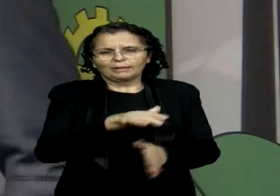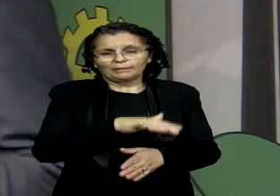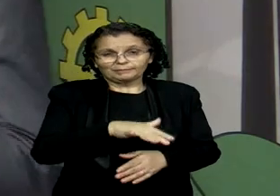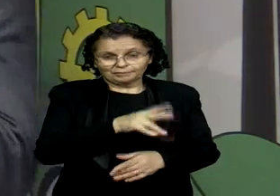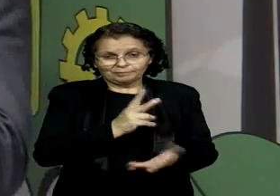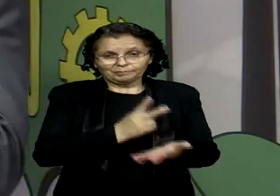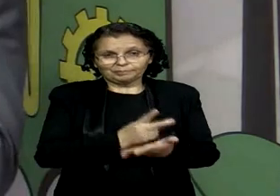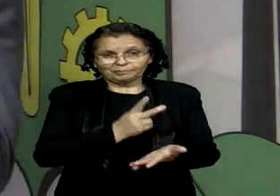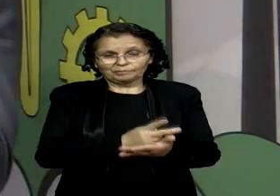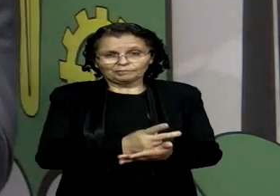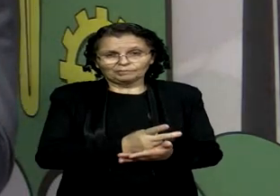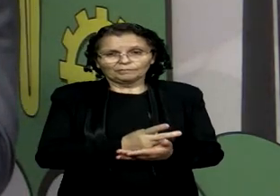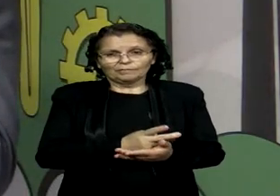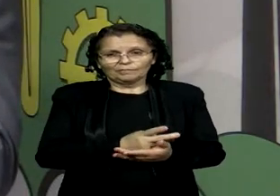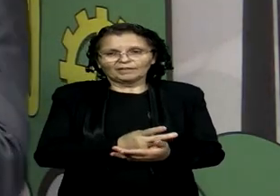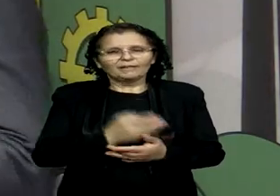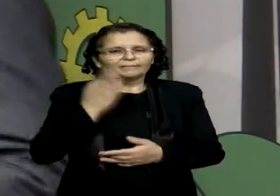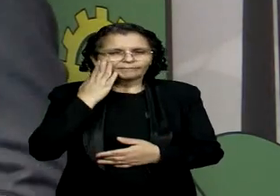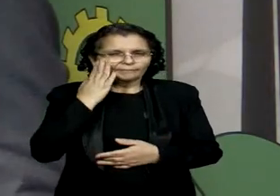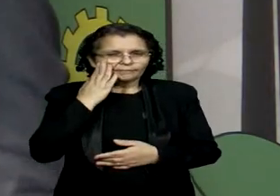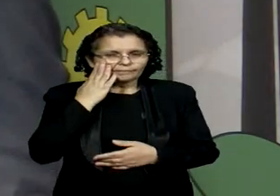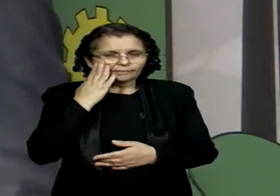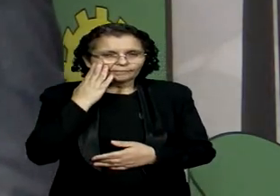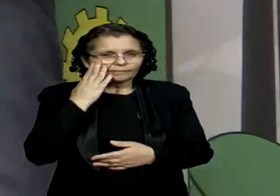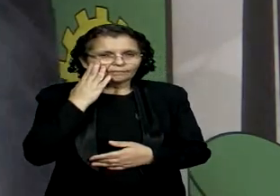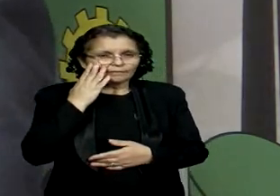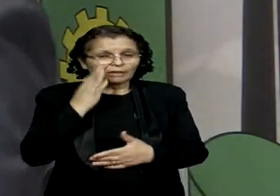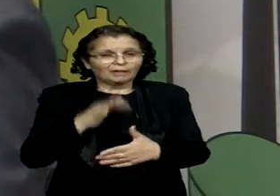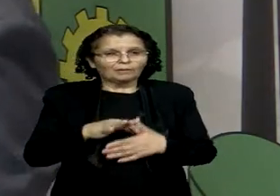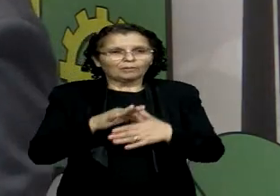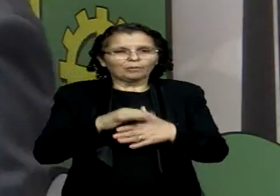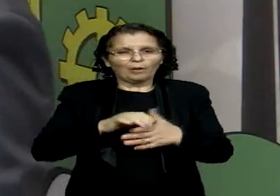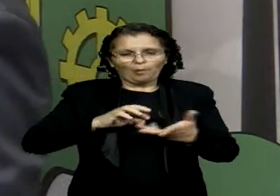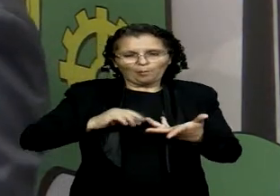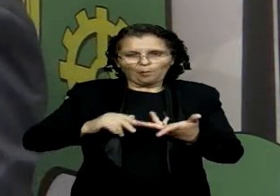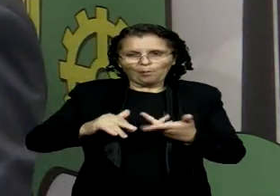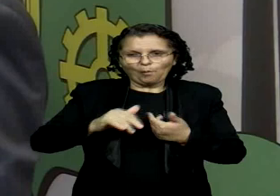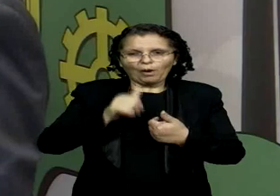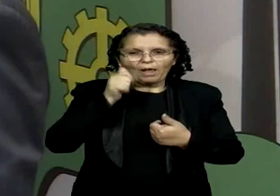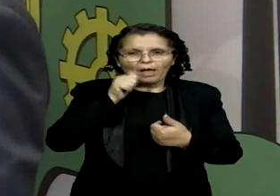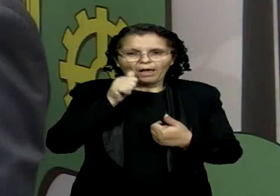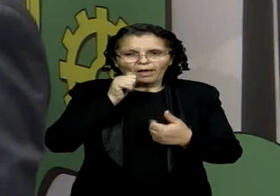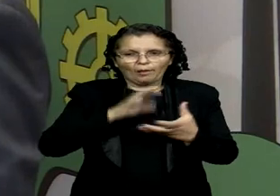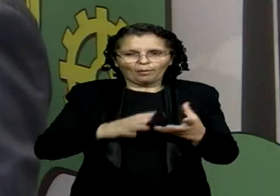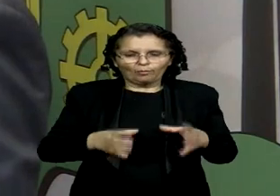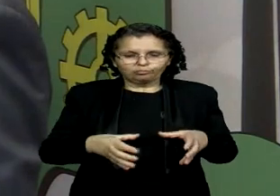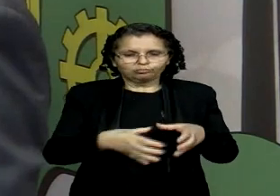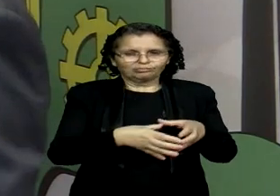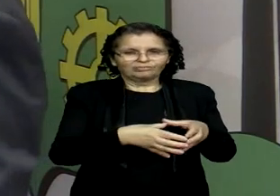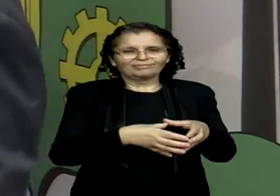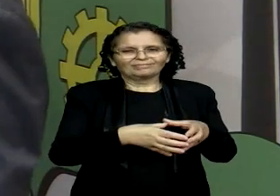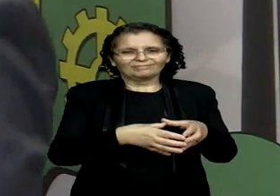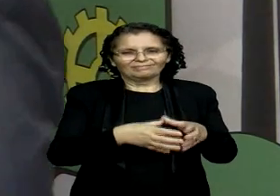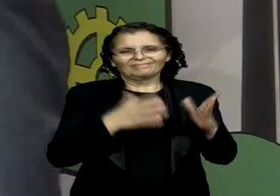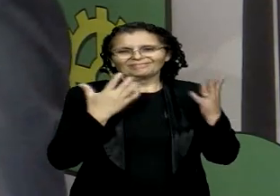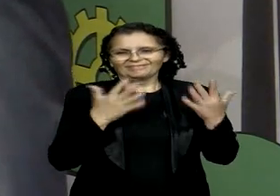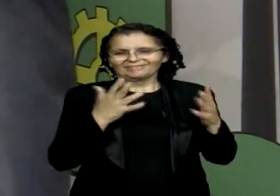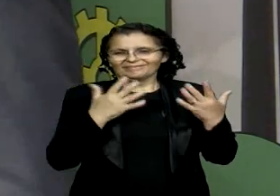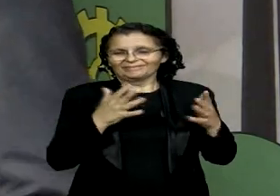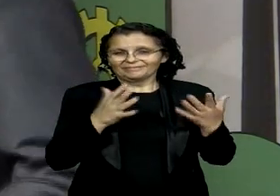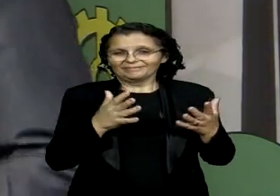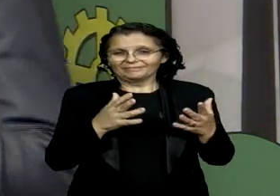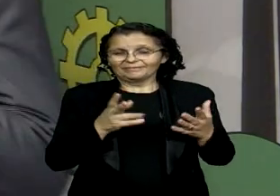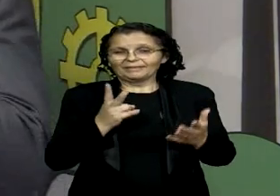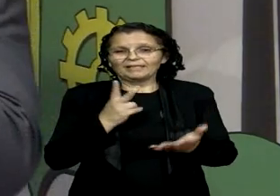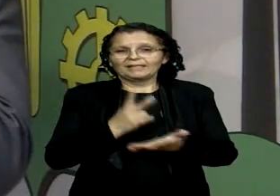nato. E ele, como não é bobo, é liderado por várias mulheres da equipe. Então, parabéns. Como diz